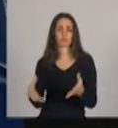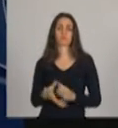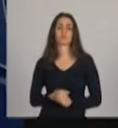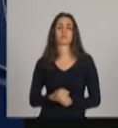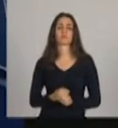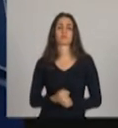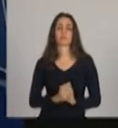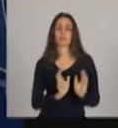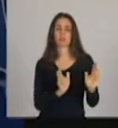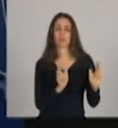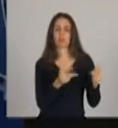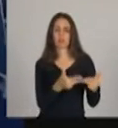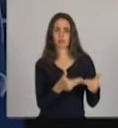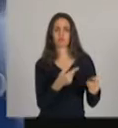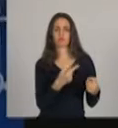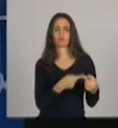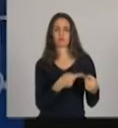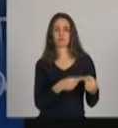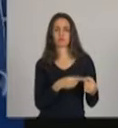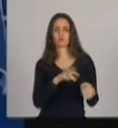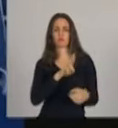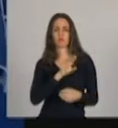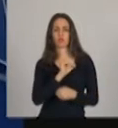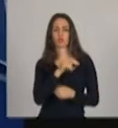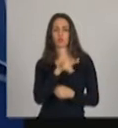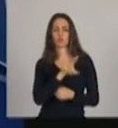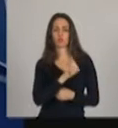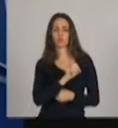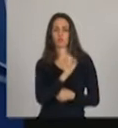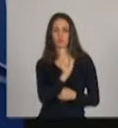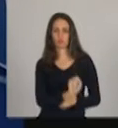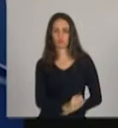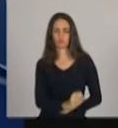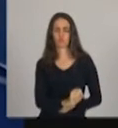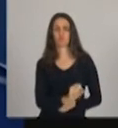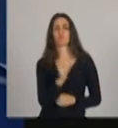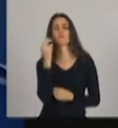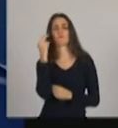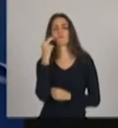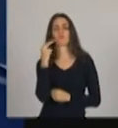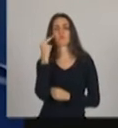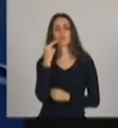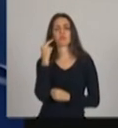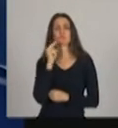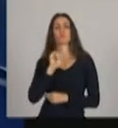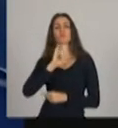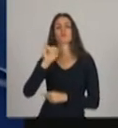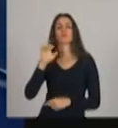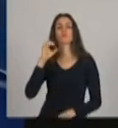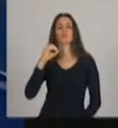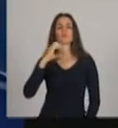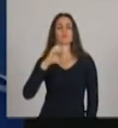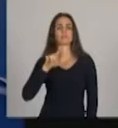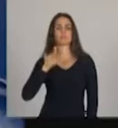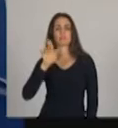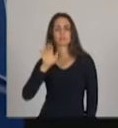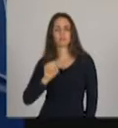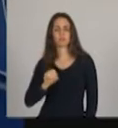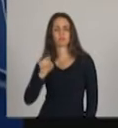a Câmara Municipal de Rio Novo do Sul, através do vereador Jocelino Monte